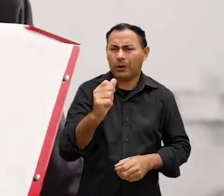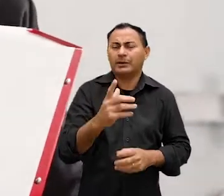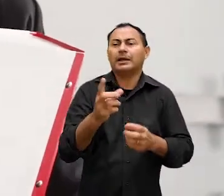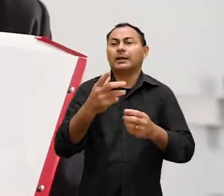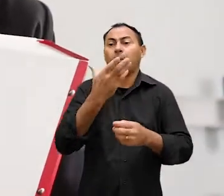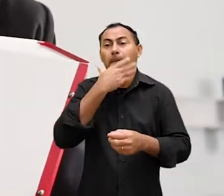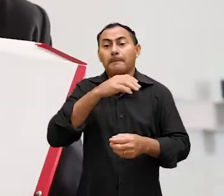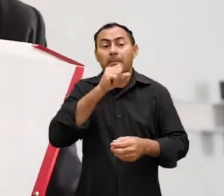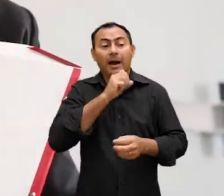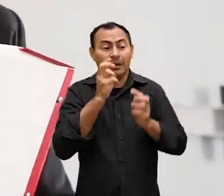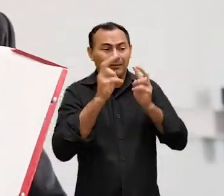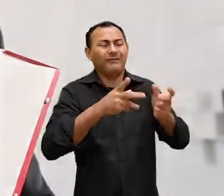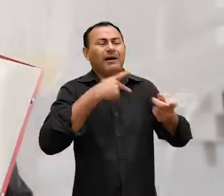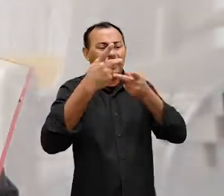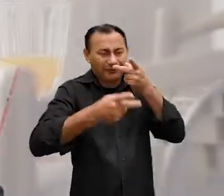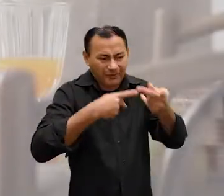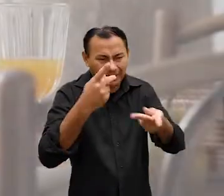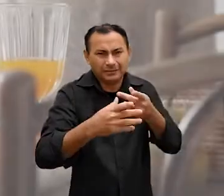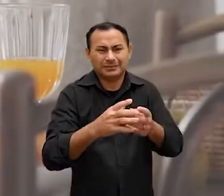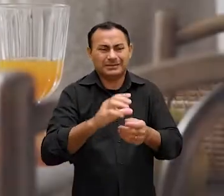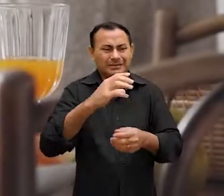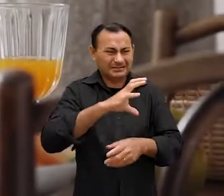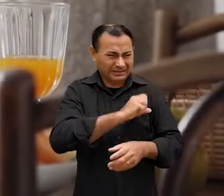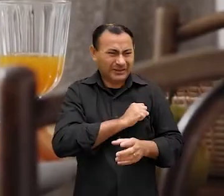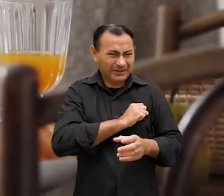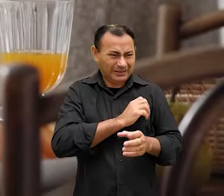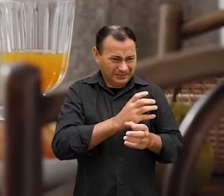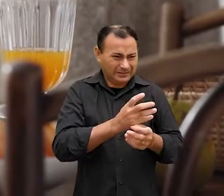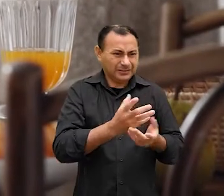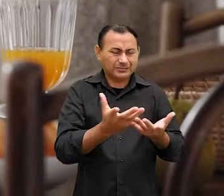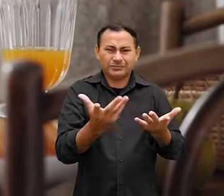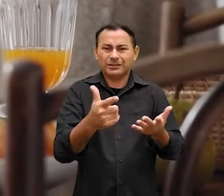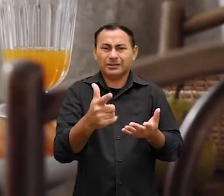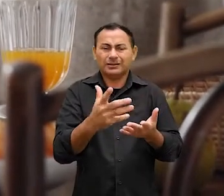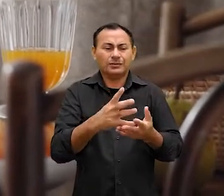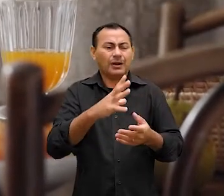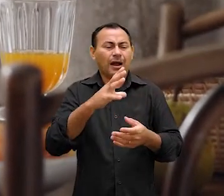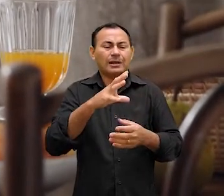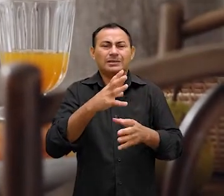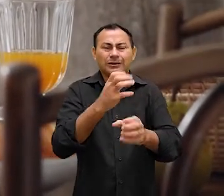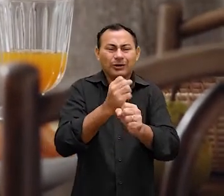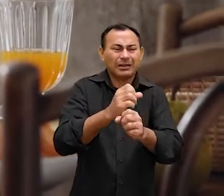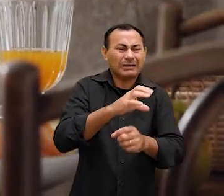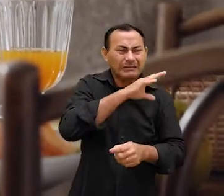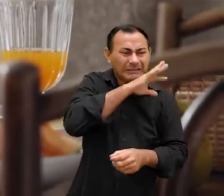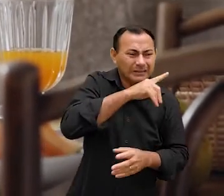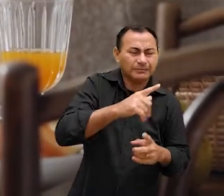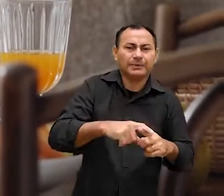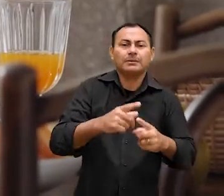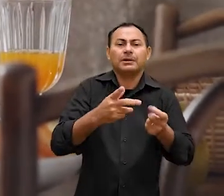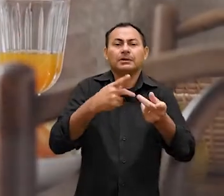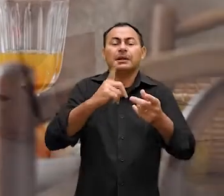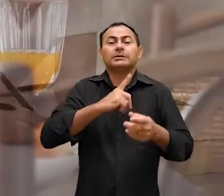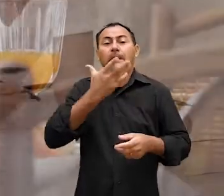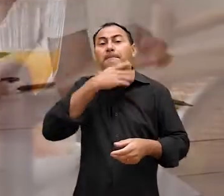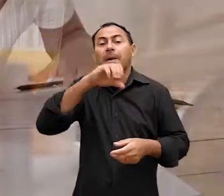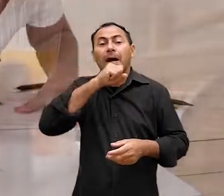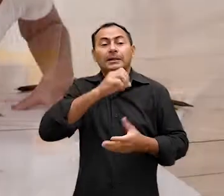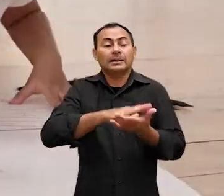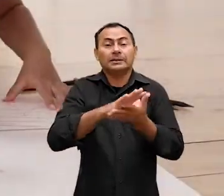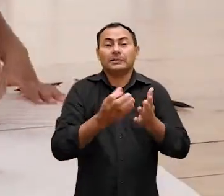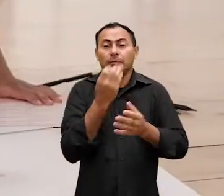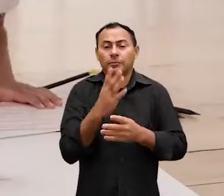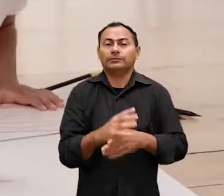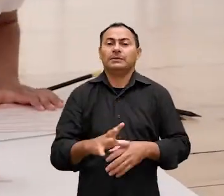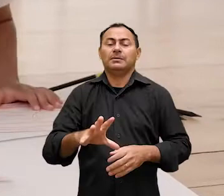que o pai ia ficar falando. Muitas pessoas têm esse tipo de pai, para quem nunca nada está bom. Esse tipo de amor